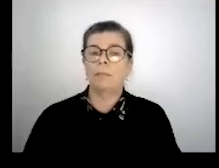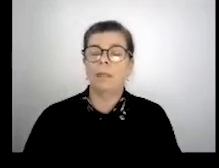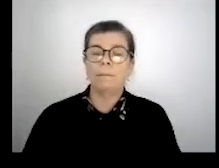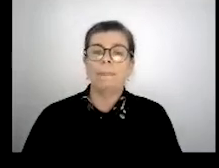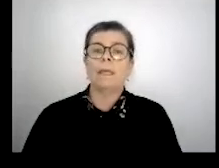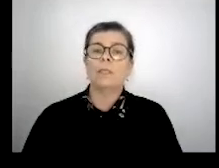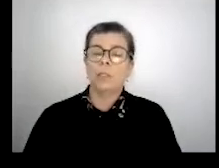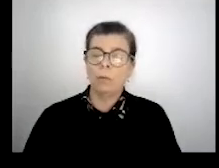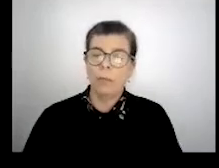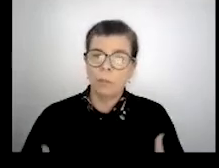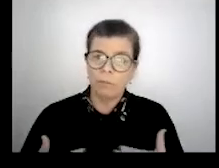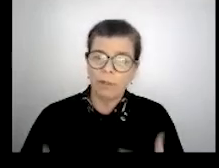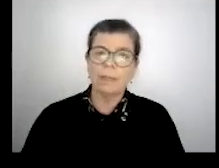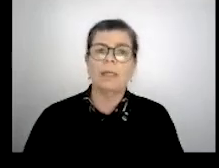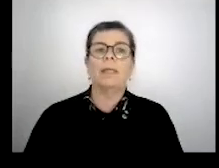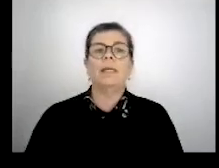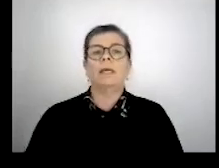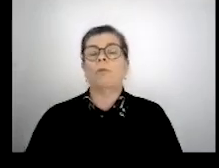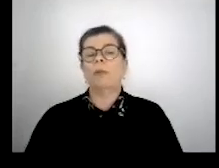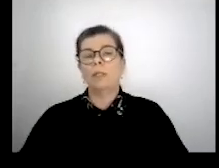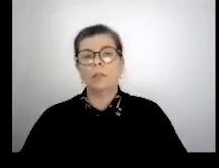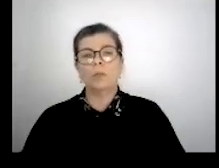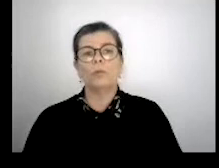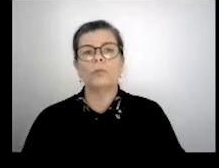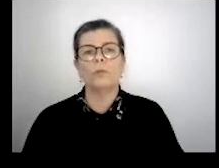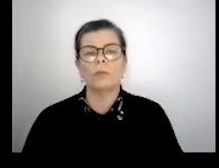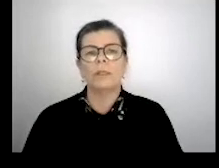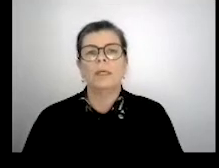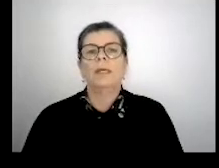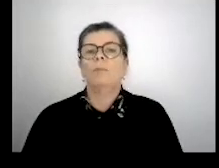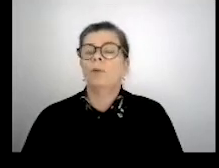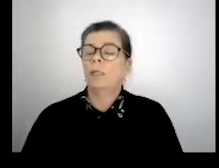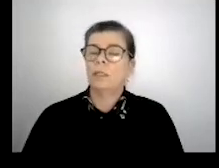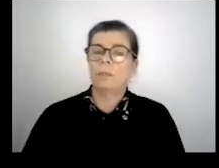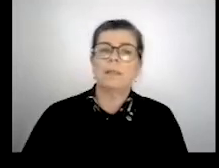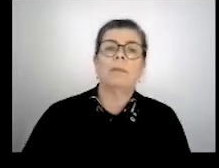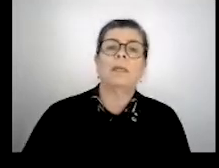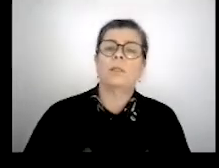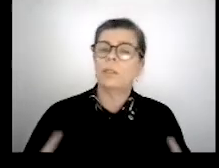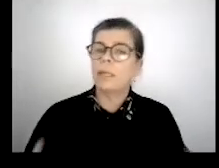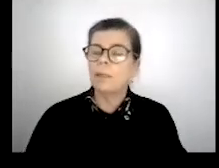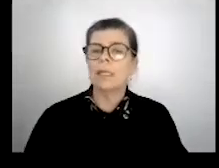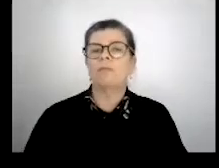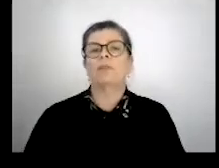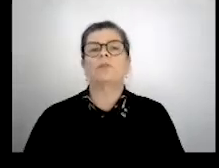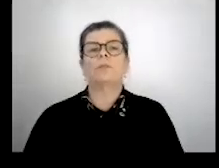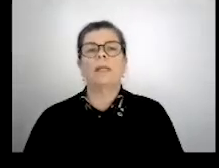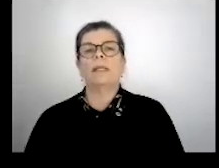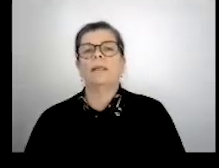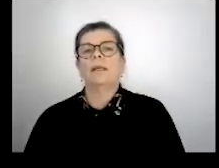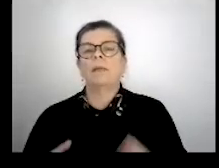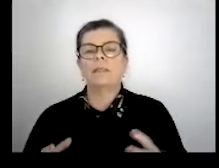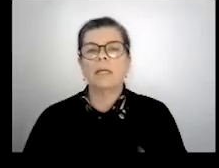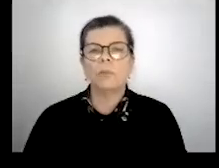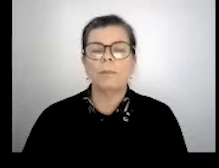a pandemia, a gente realmente faça ele anualmente em todos os turnos. Importante esse pensamento, a gente sempre tem que refletir sobre